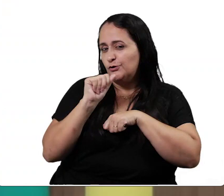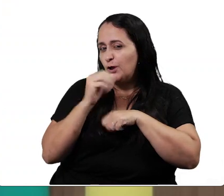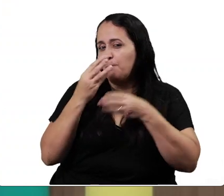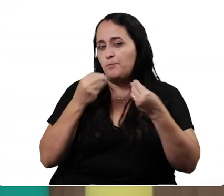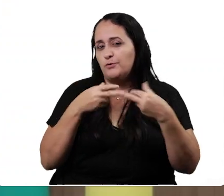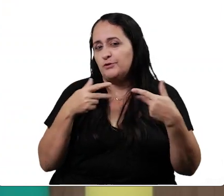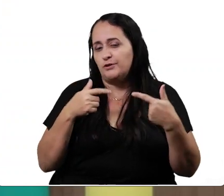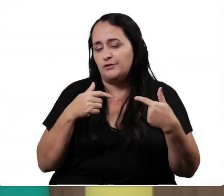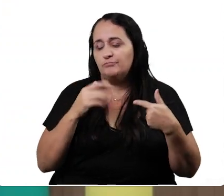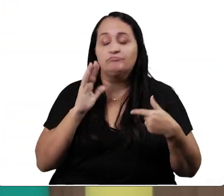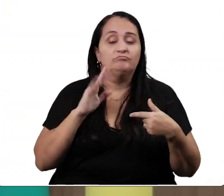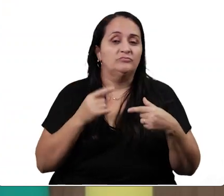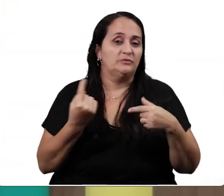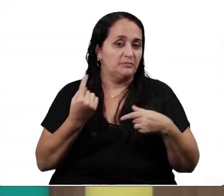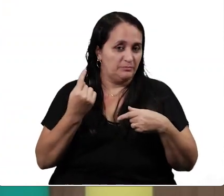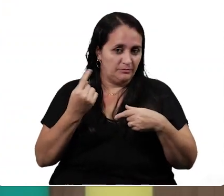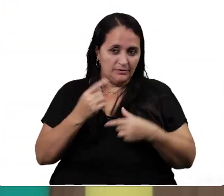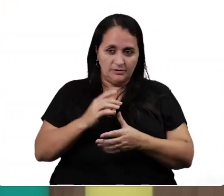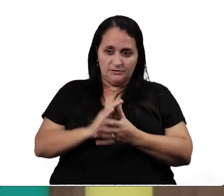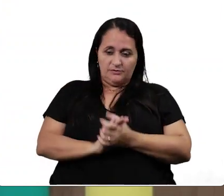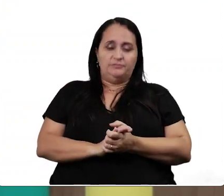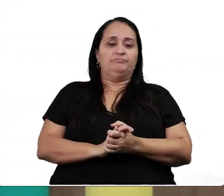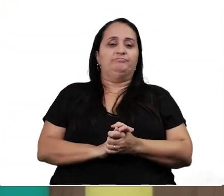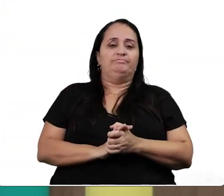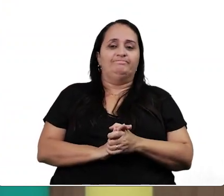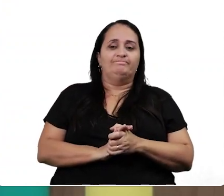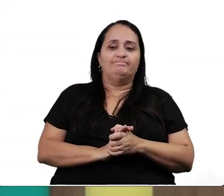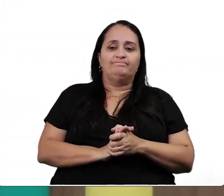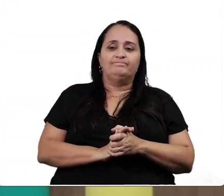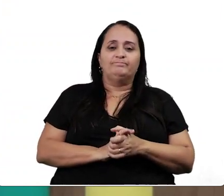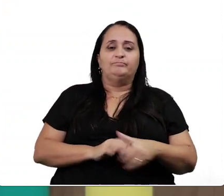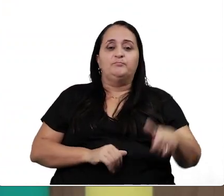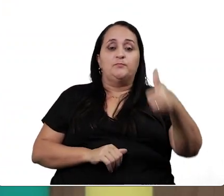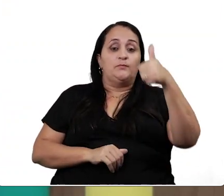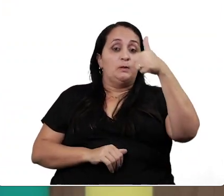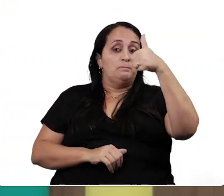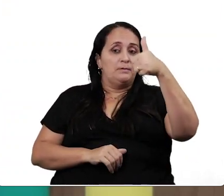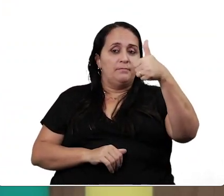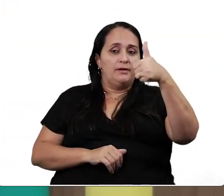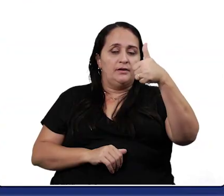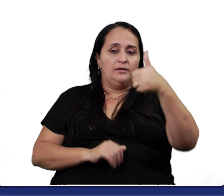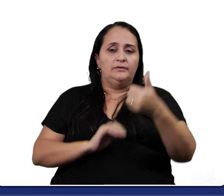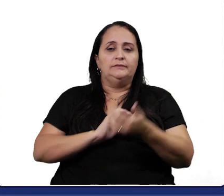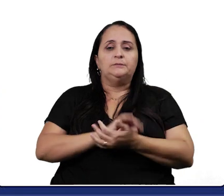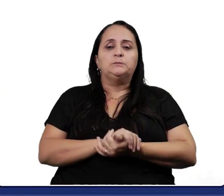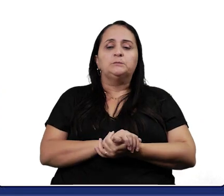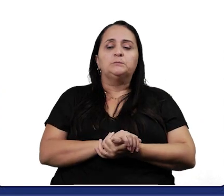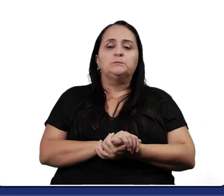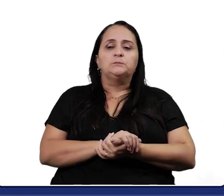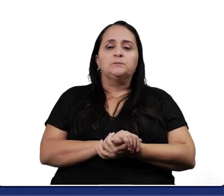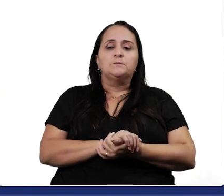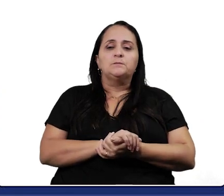relação às questões. Vamos para a primeira questão? Anota aí, primeira questão.